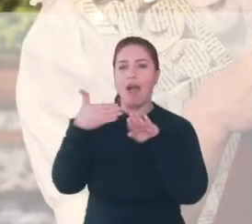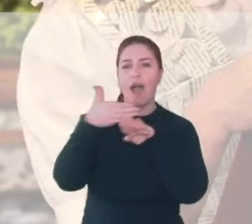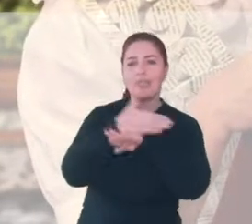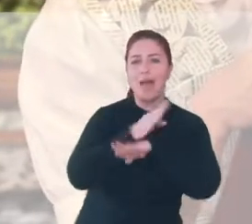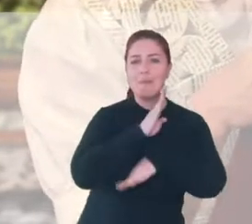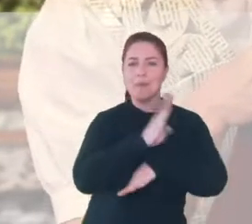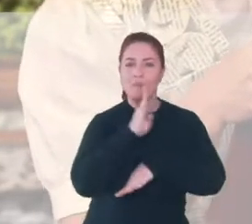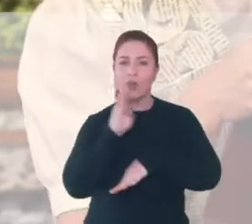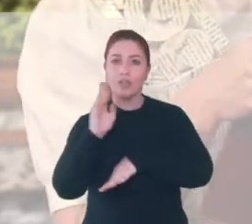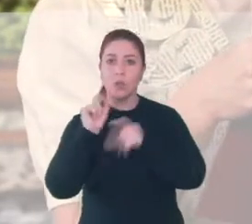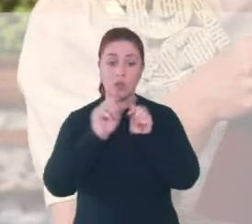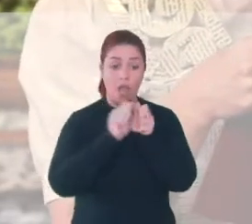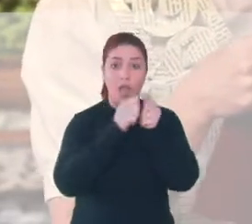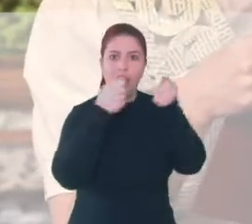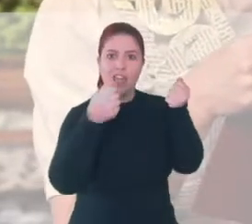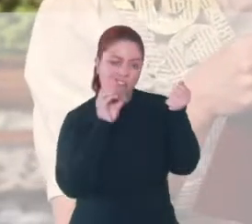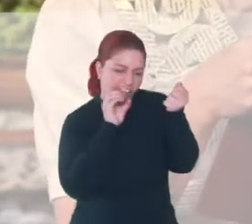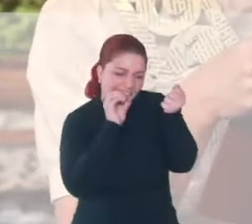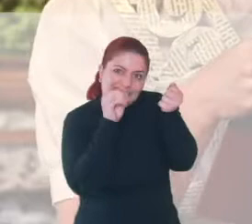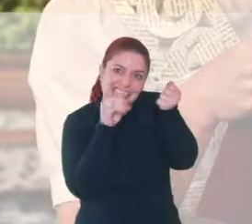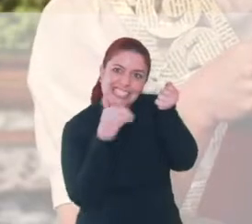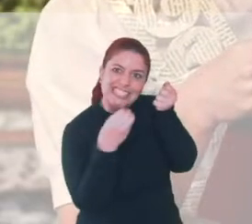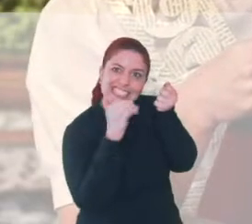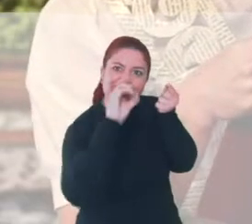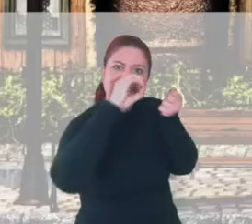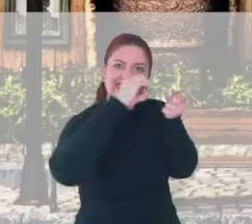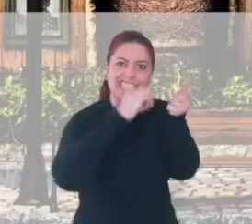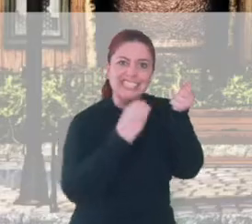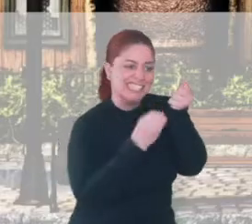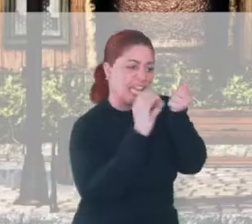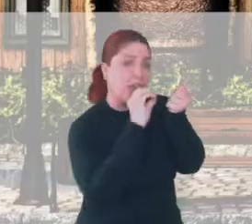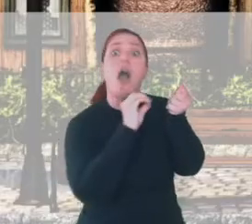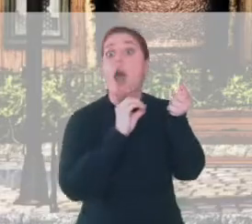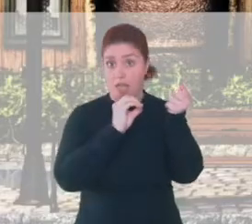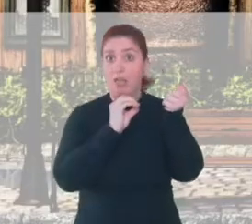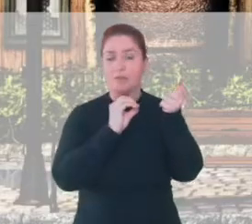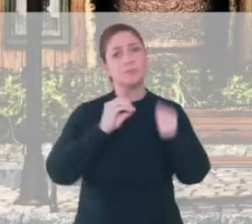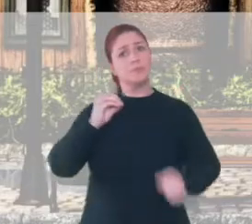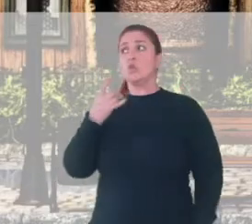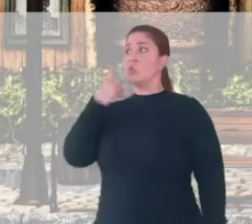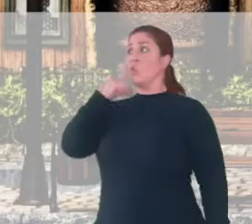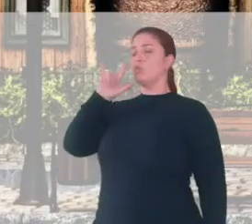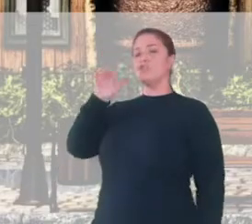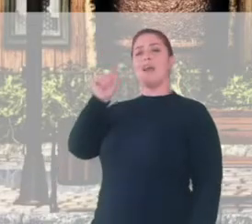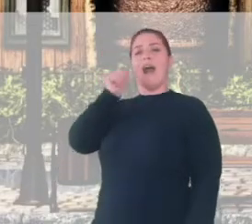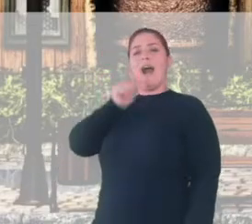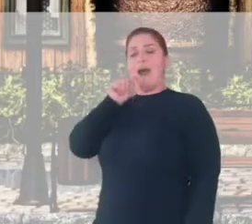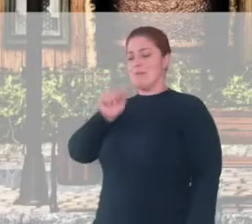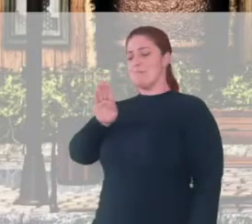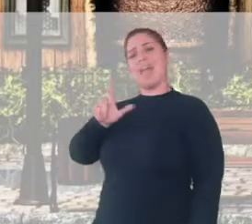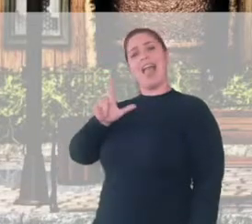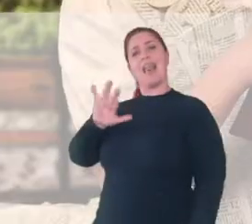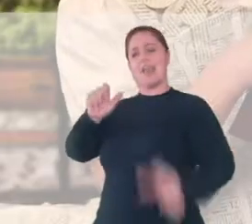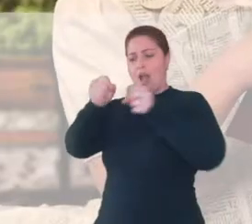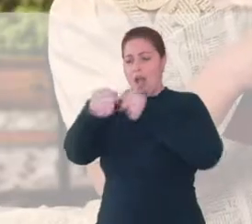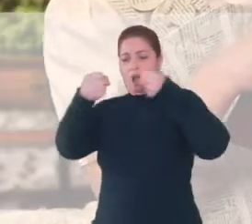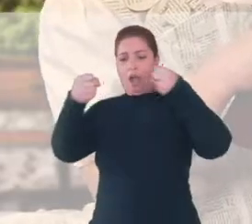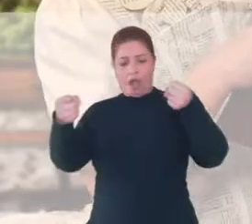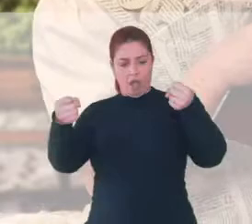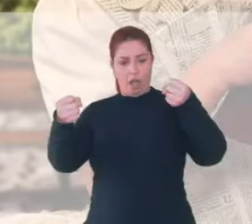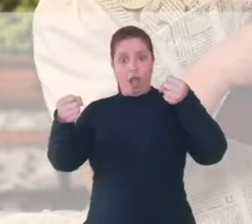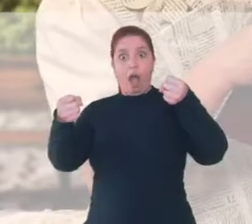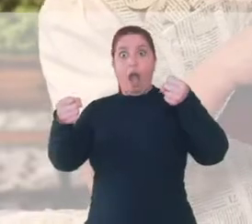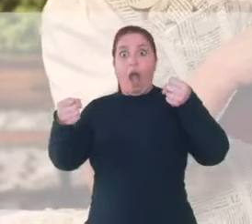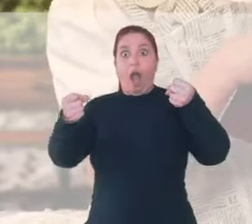adora devorar as páginas dos livros. Certo dia, a Belinha abriu um livro e...